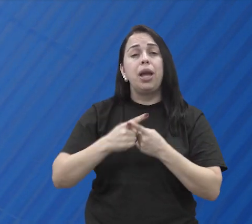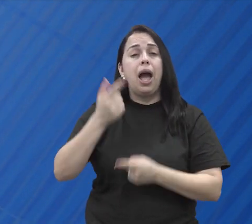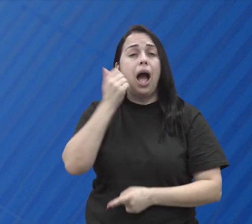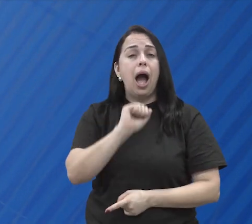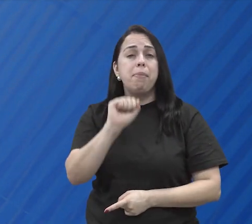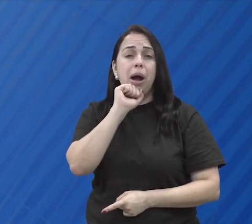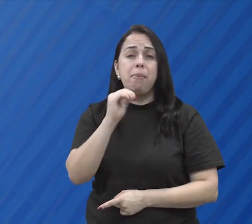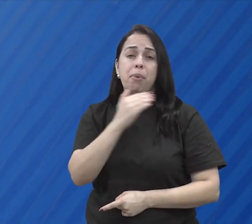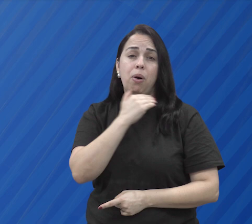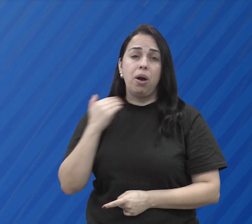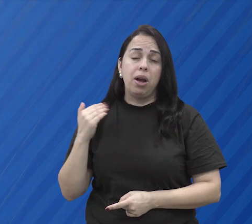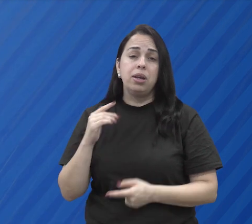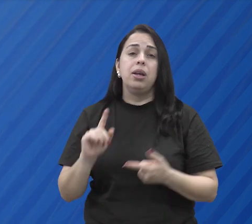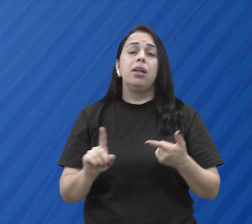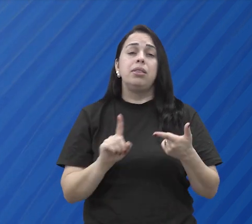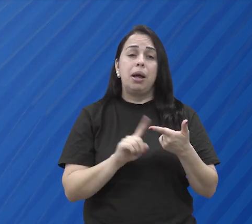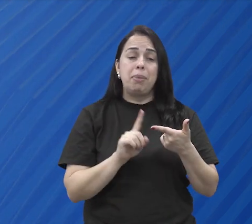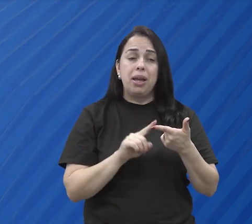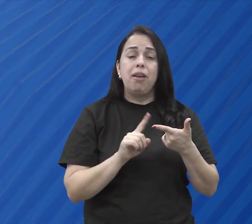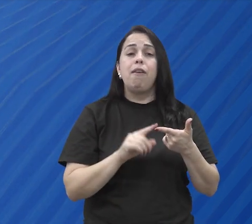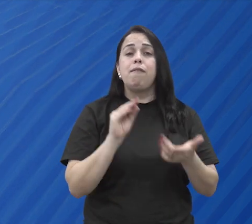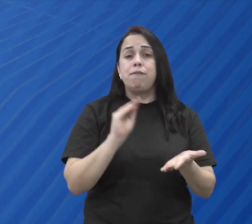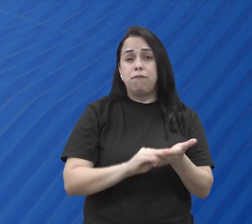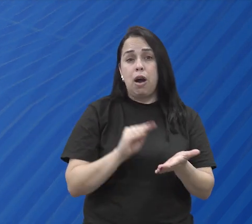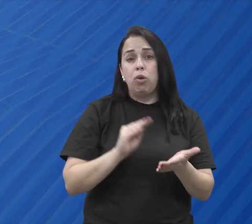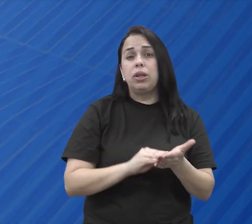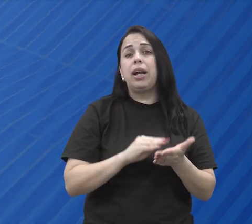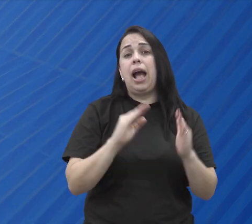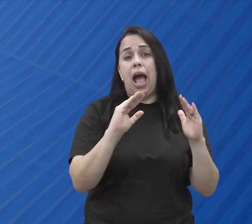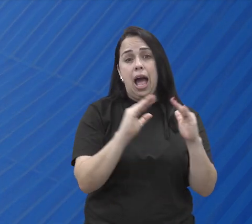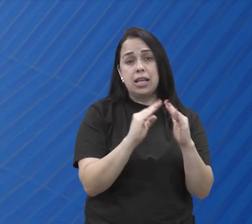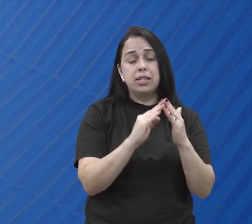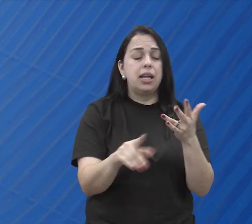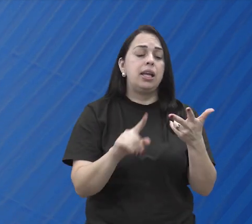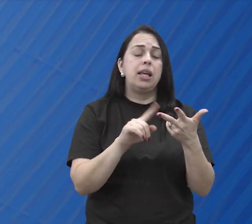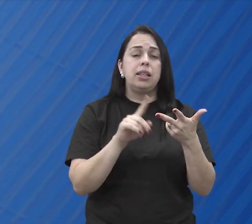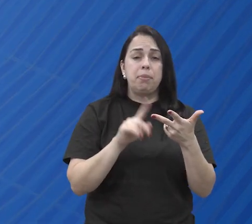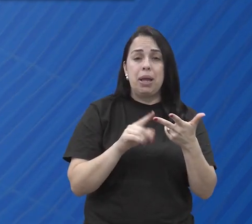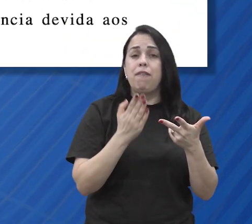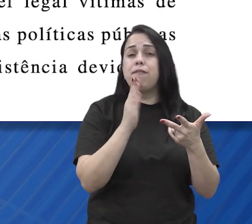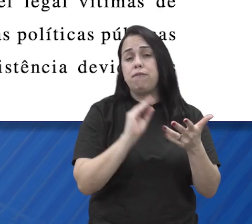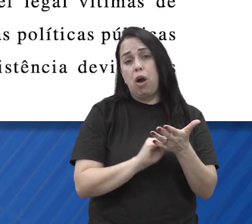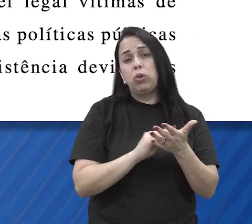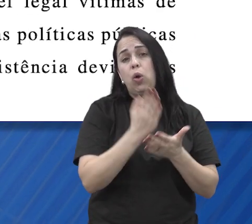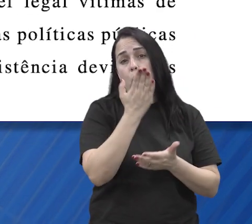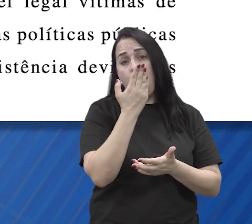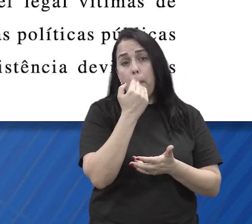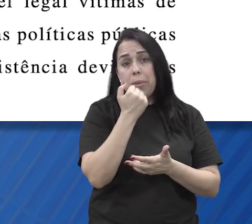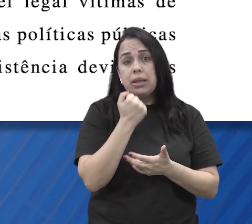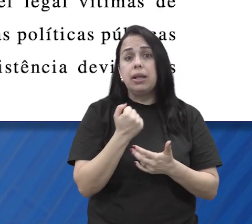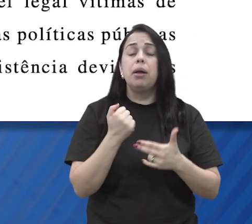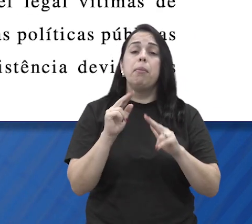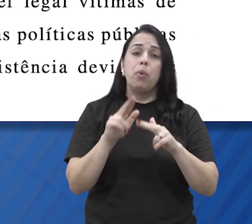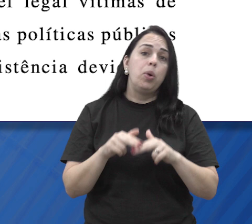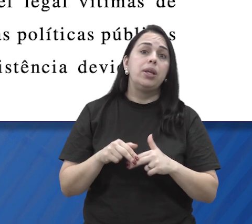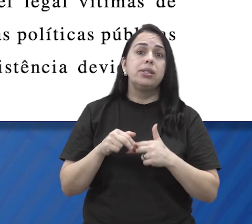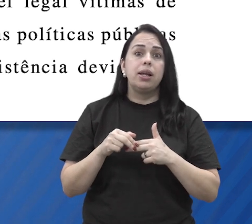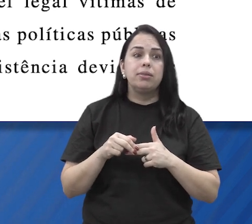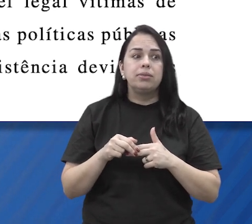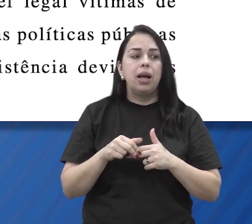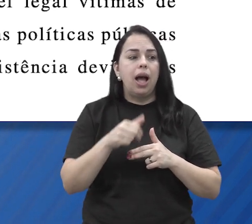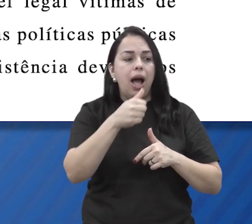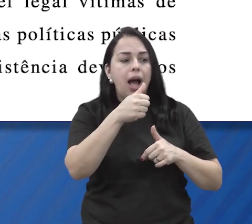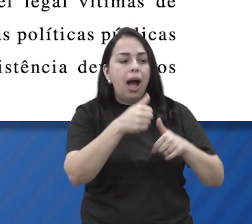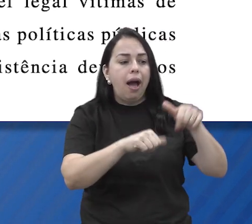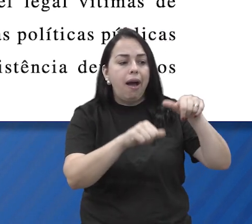crianças enfrentam dificuldades materiais, como acesso à moradia e alimentação. O texto destaca ainda a importância de